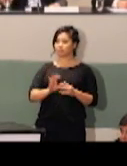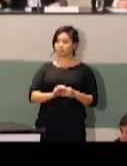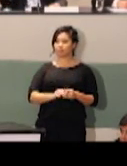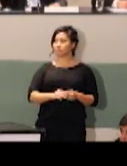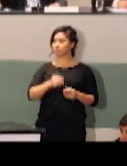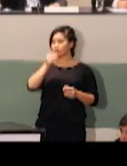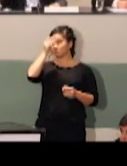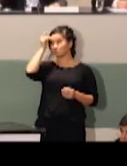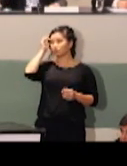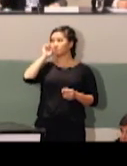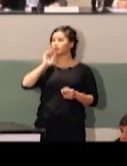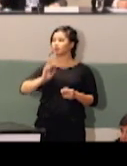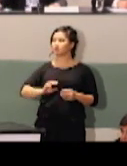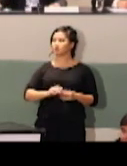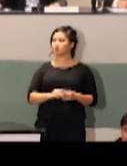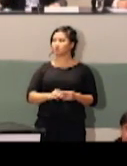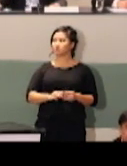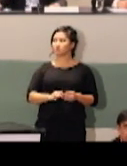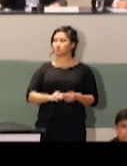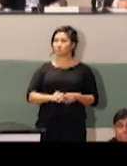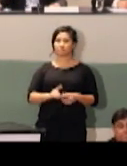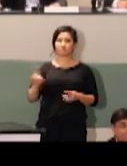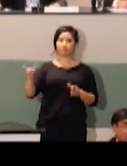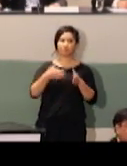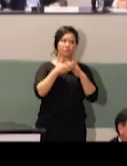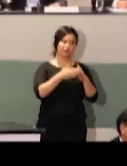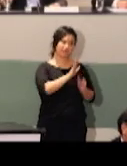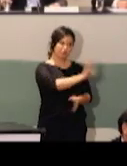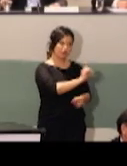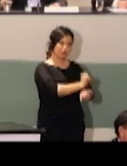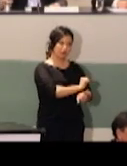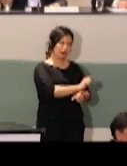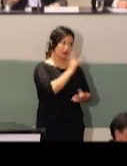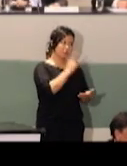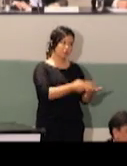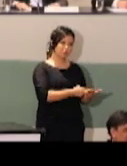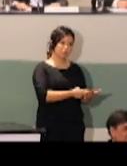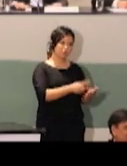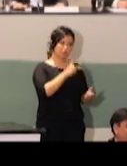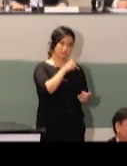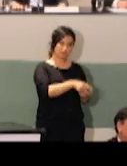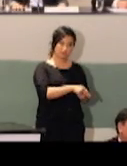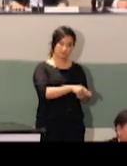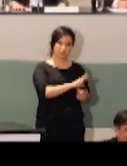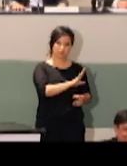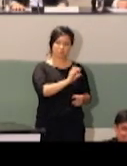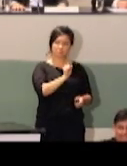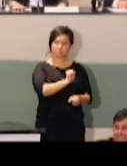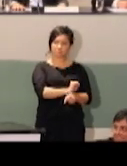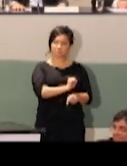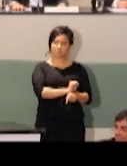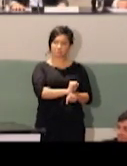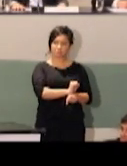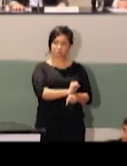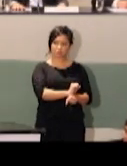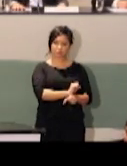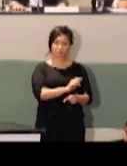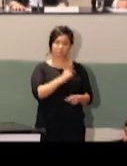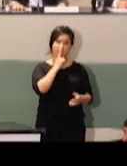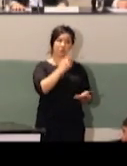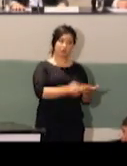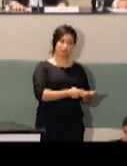favor. É, julgamento não, é hoje, por favor, é seu não, Toninho. Ó, por favor, a resposta é do... Por favor,